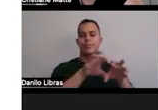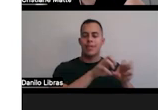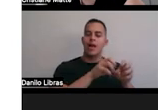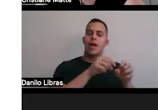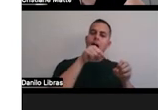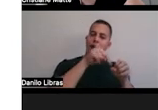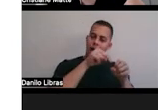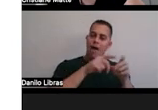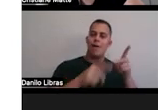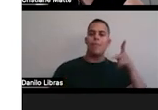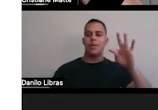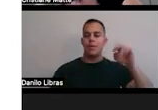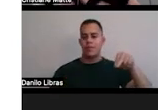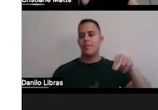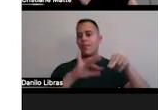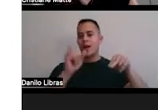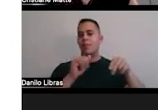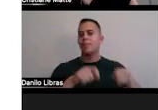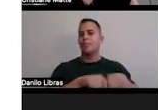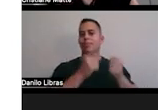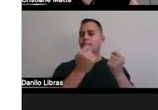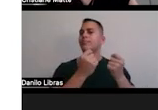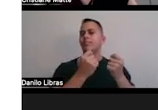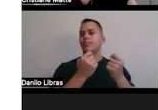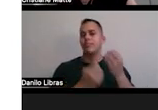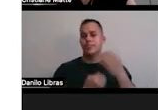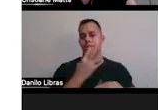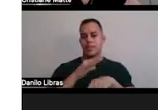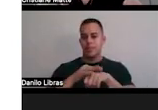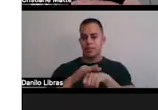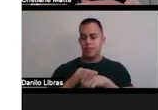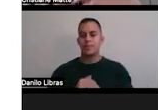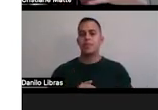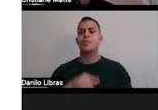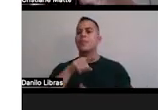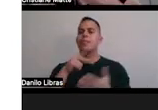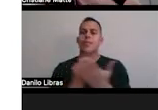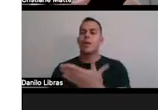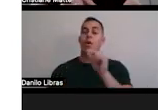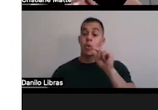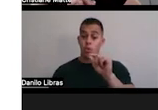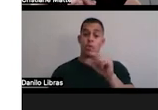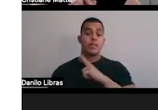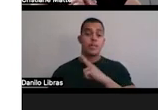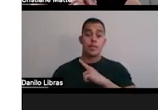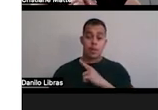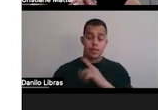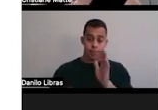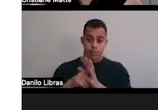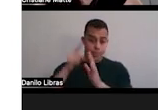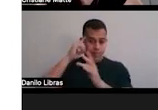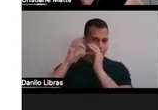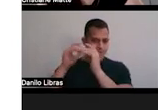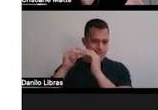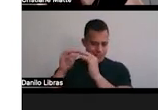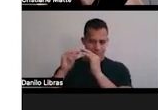tal hiperfosforilada. E aí, o que acaba acontecendo, gente? Com isso, a gente tem todo um bloqueio da transmissão sináptica normal.